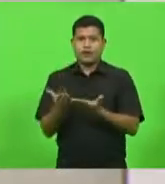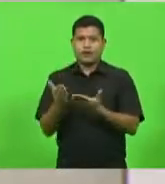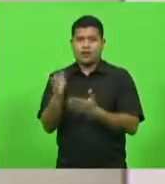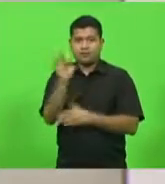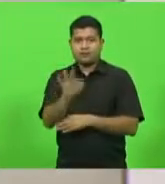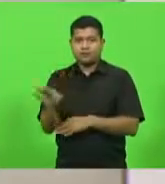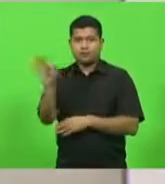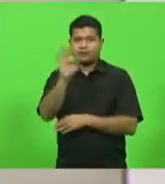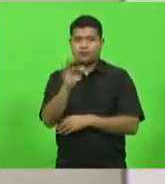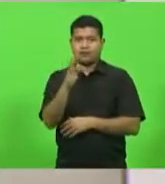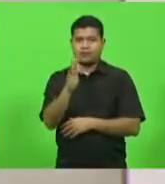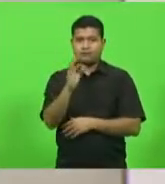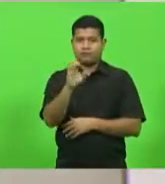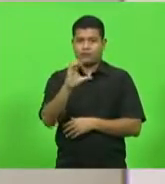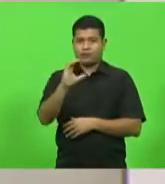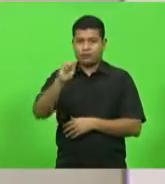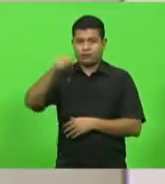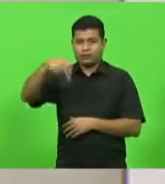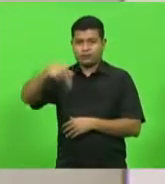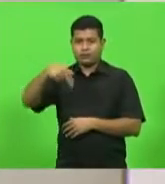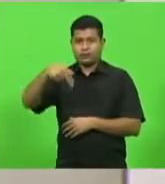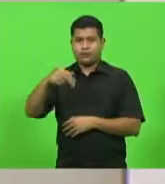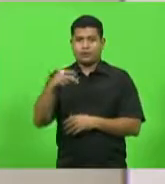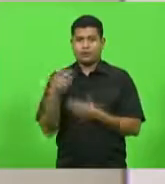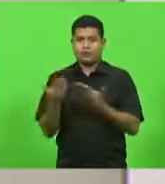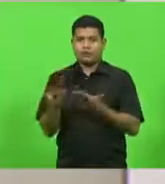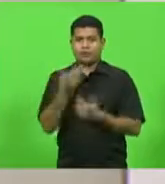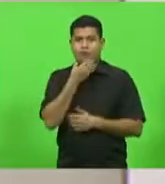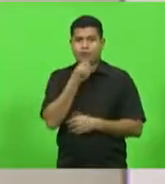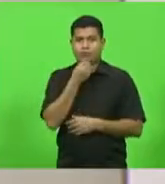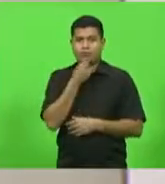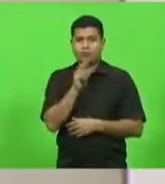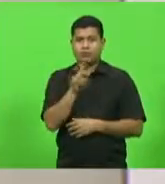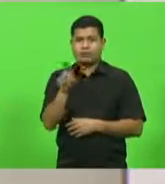Municípios, FECAM, Paulo Henrique Dalago Miller.